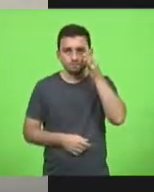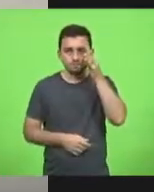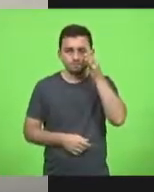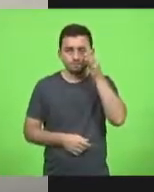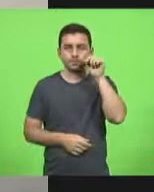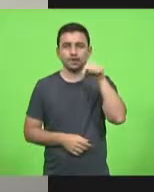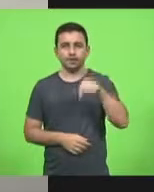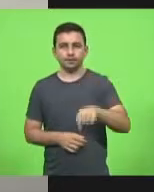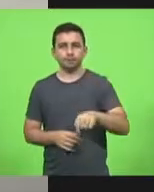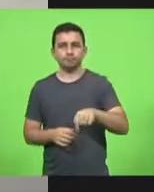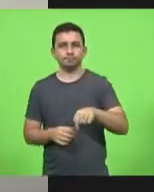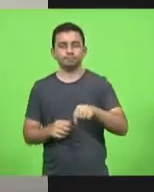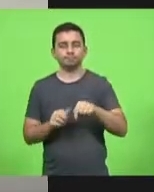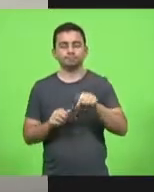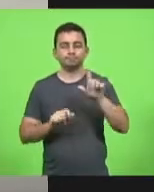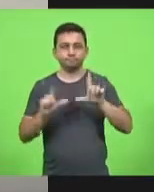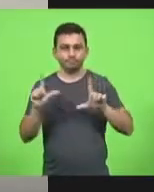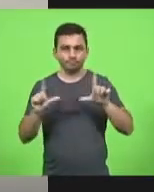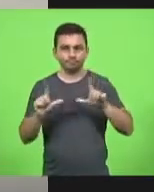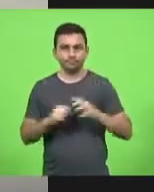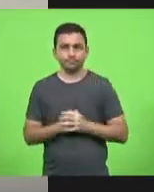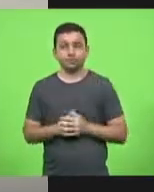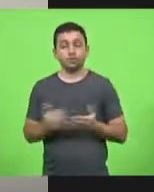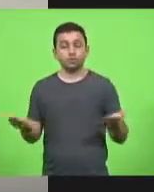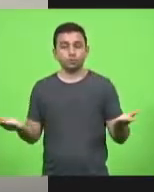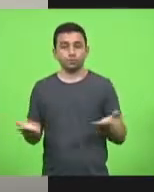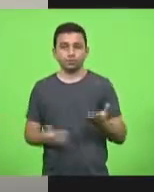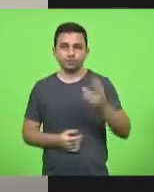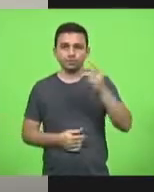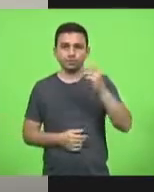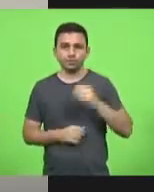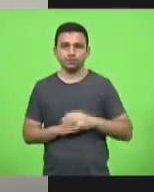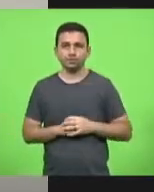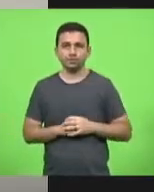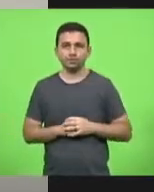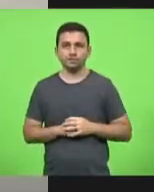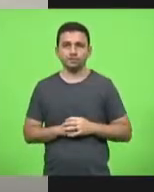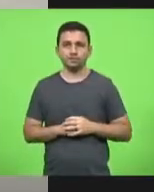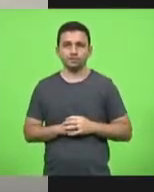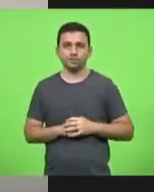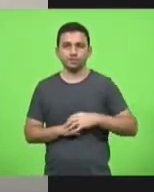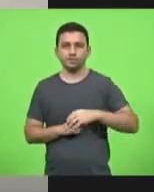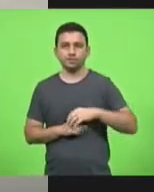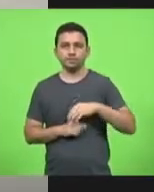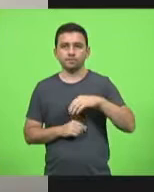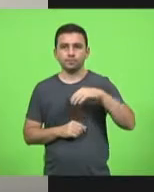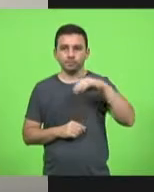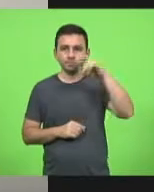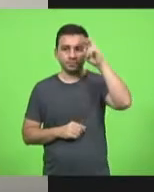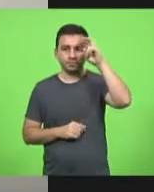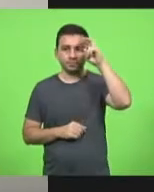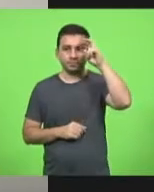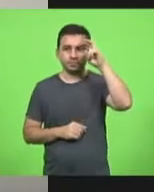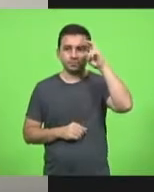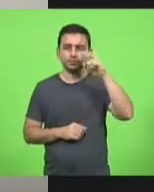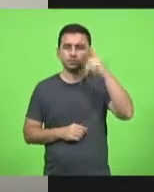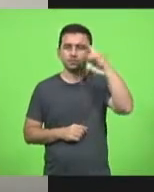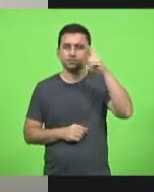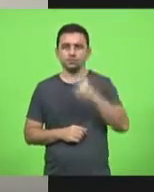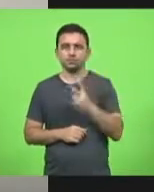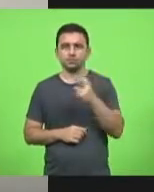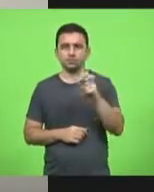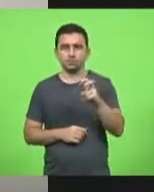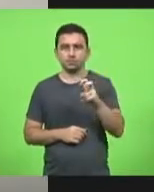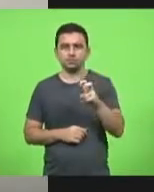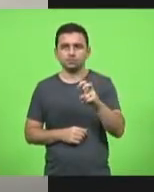acompanham. Nesta quinta-feira, dia 25 de março, a